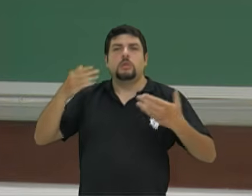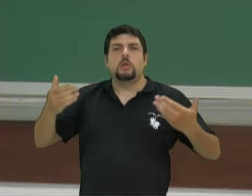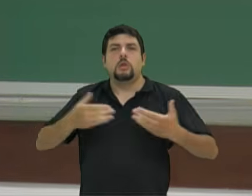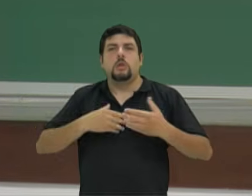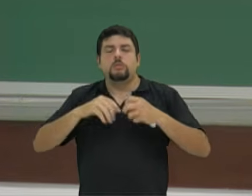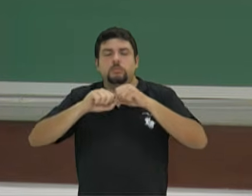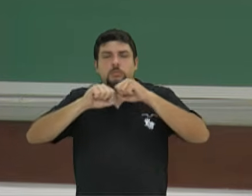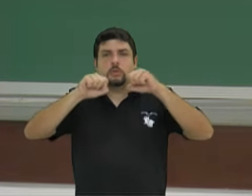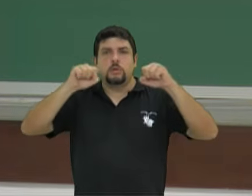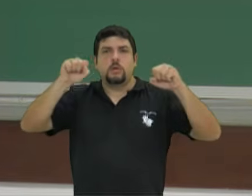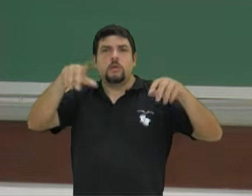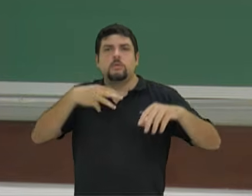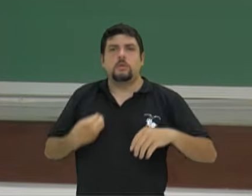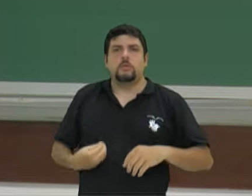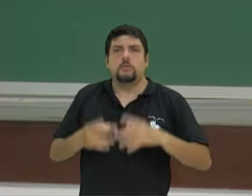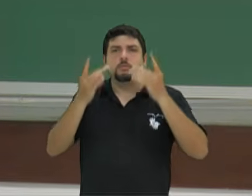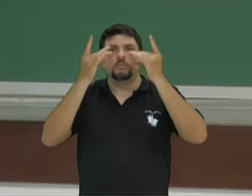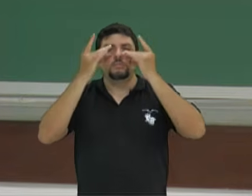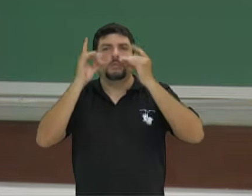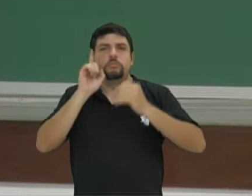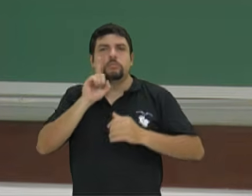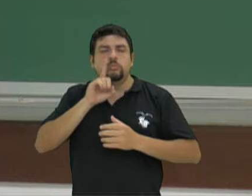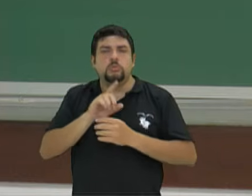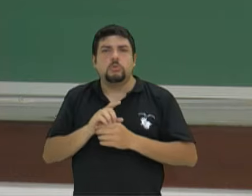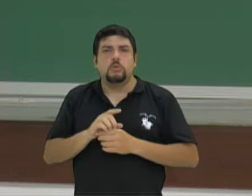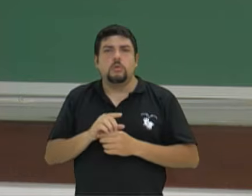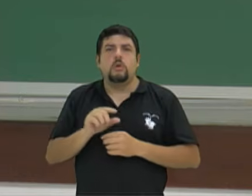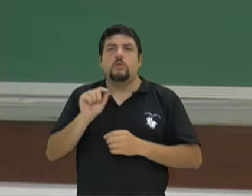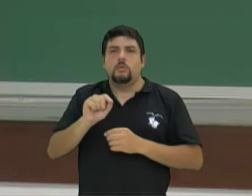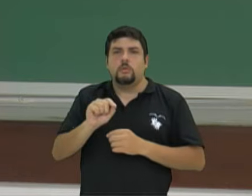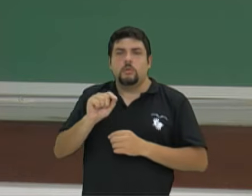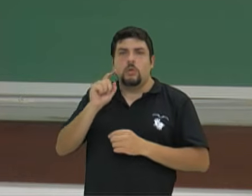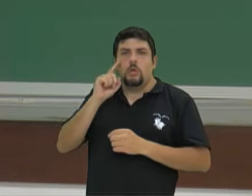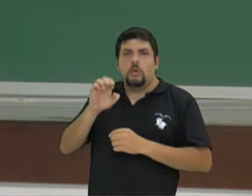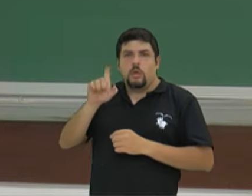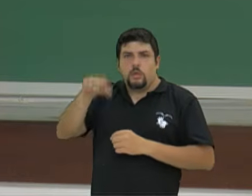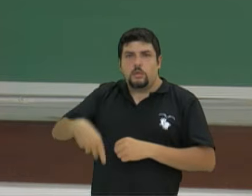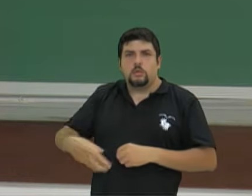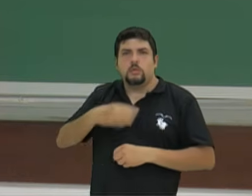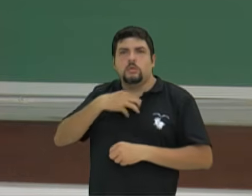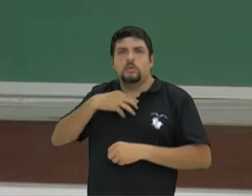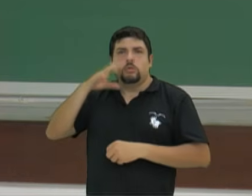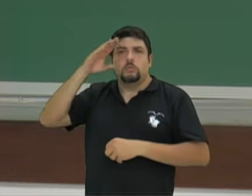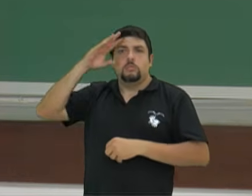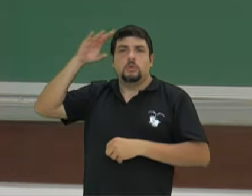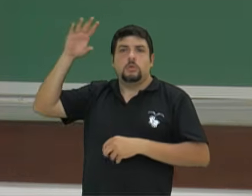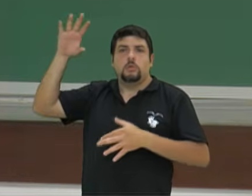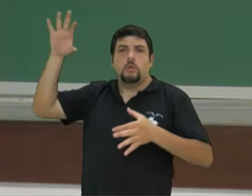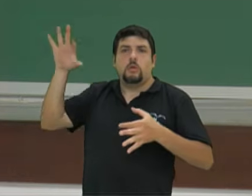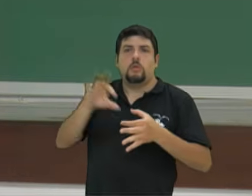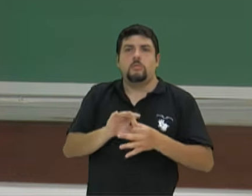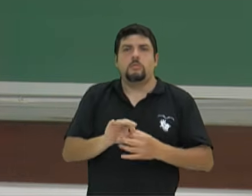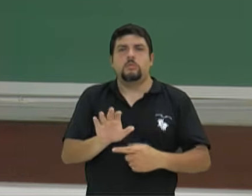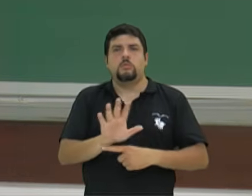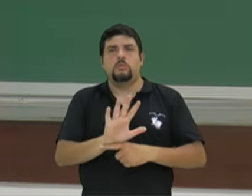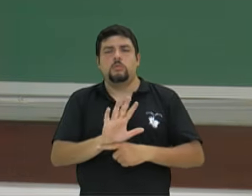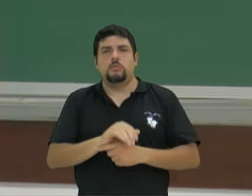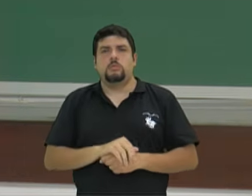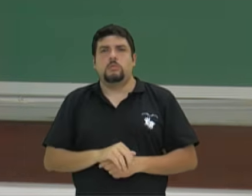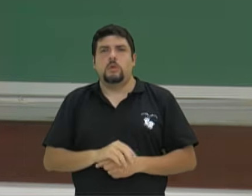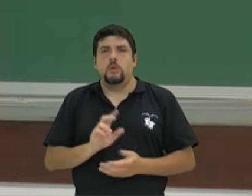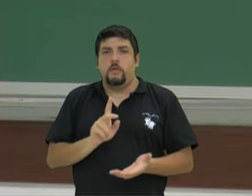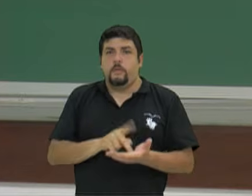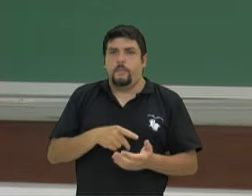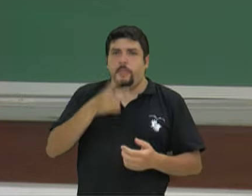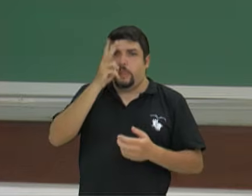no mesmo sonho. Então, isso vai ser retratado no cinema, através do seu roteiro. O roteiro não tem uma sequência lógica,